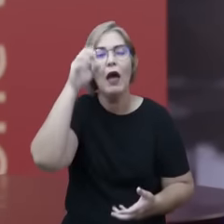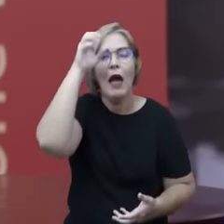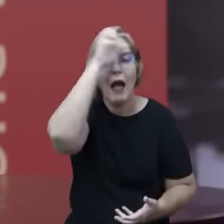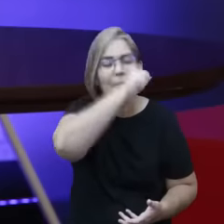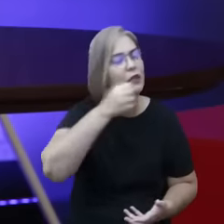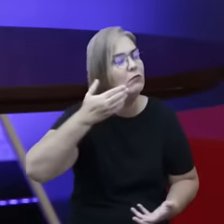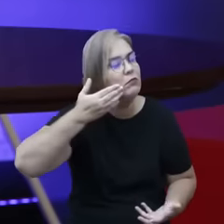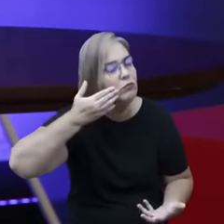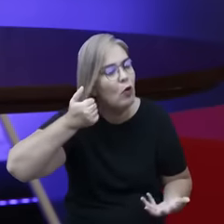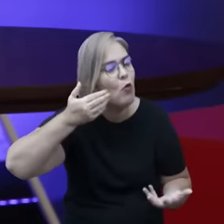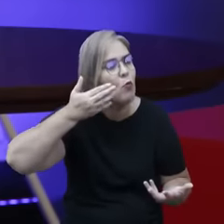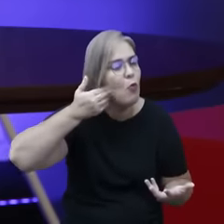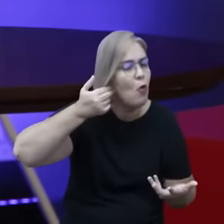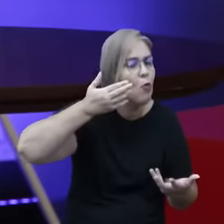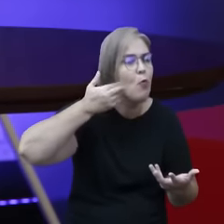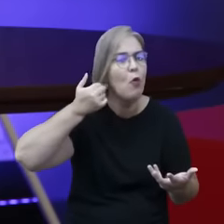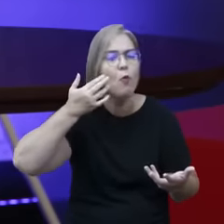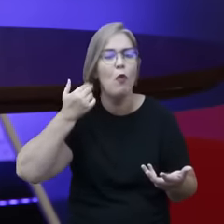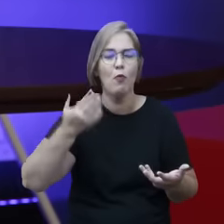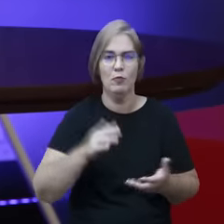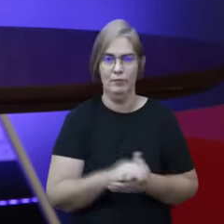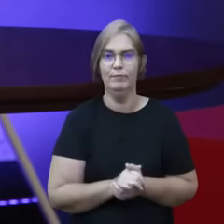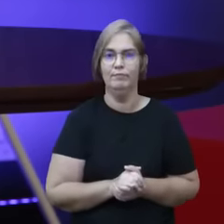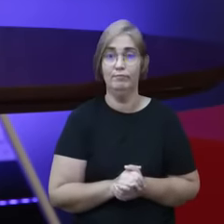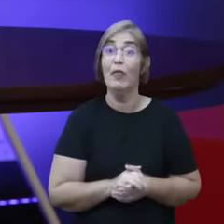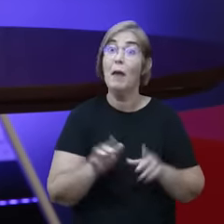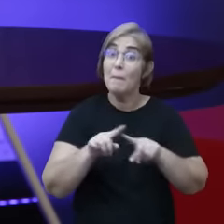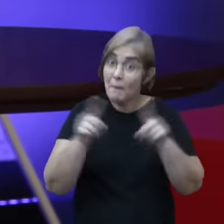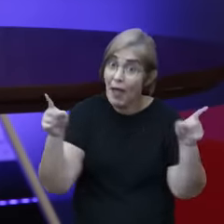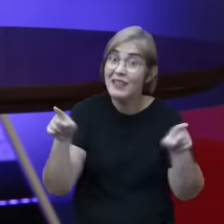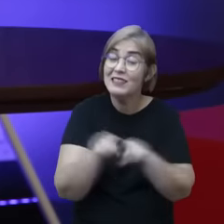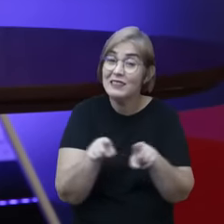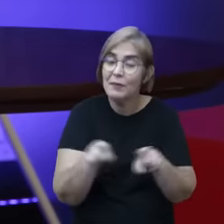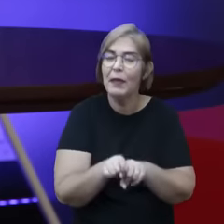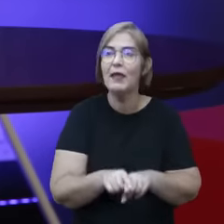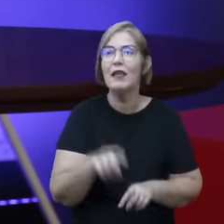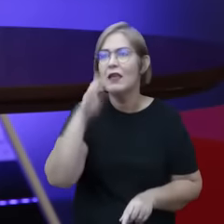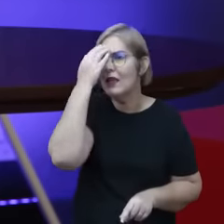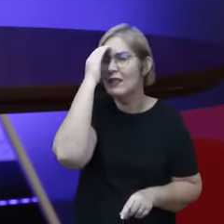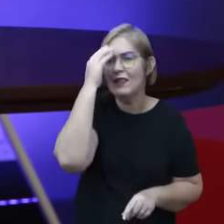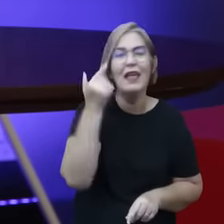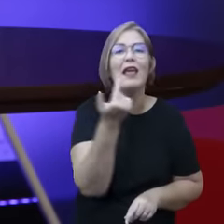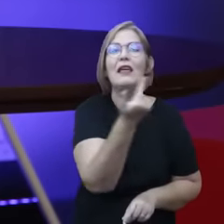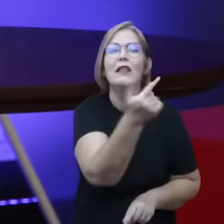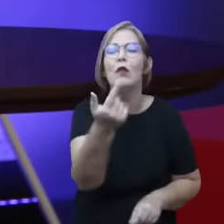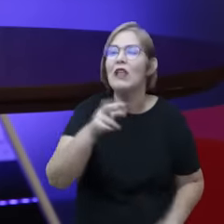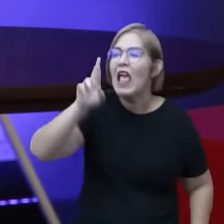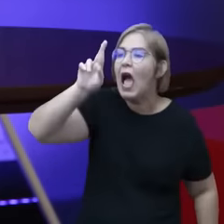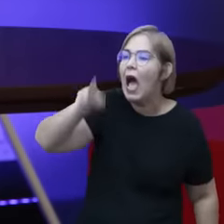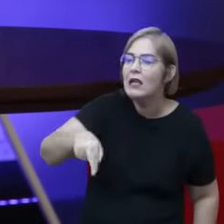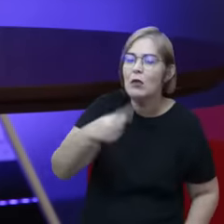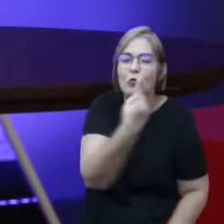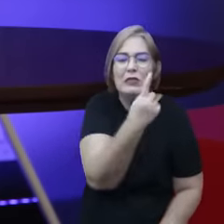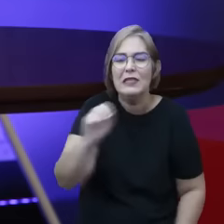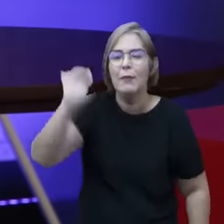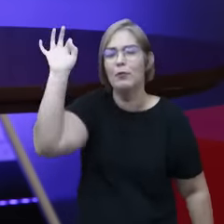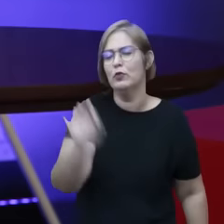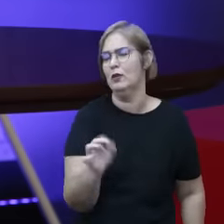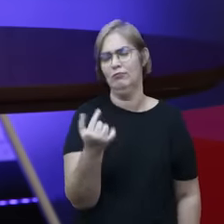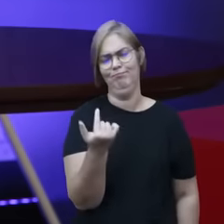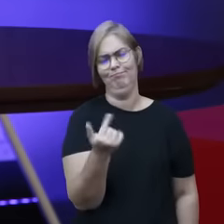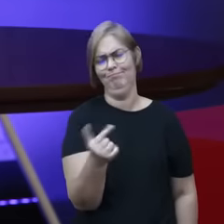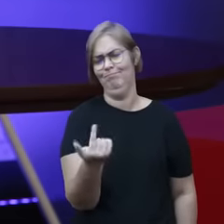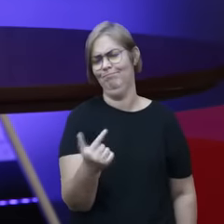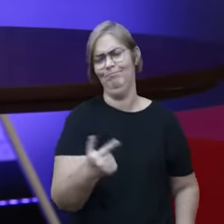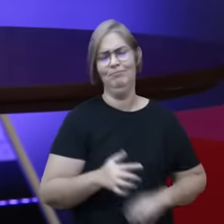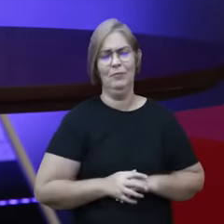pensar, né? Mas como eu disse, o irracional diante de nós nos coloca eh